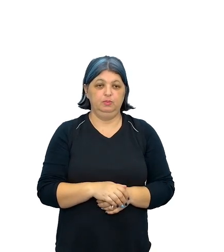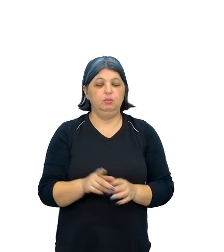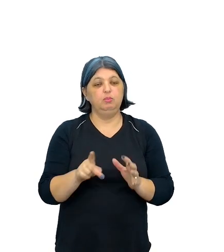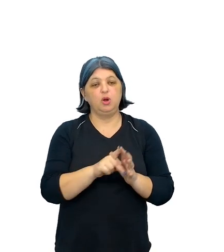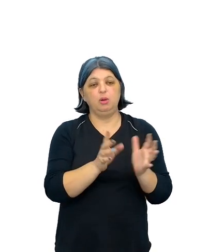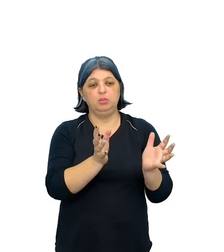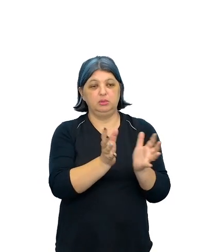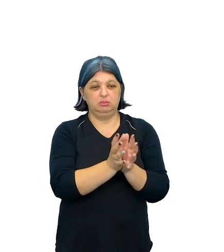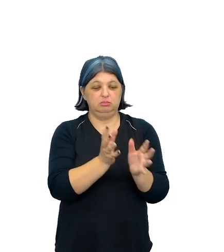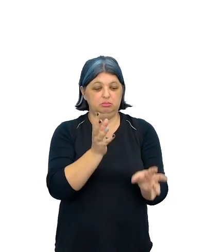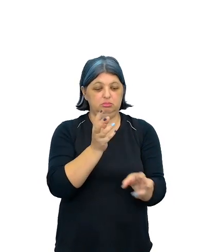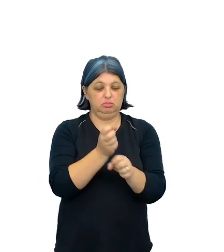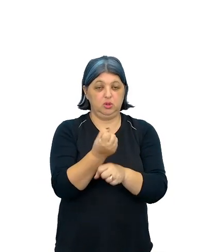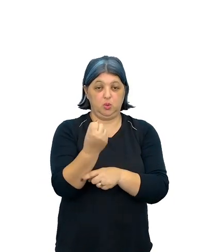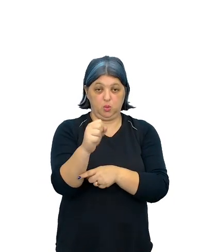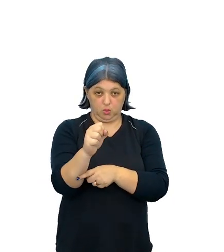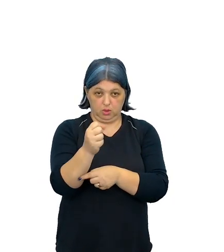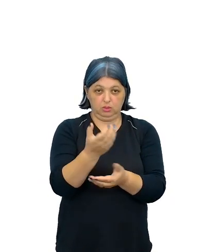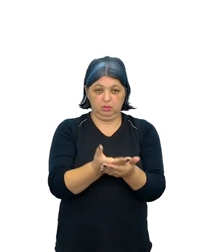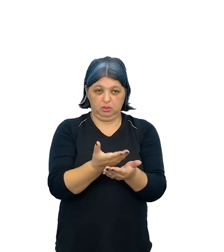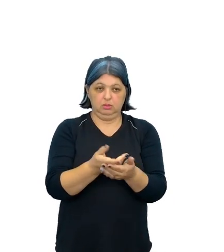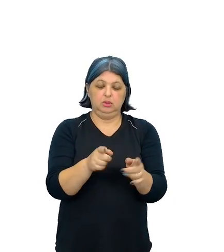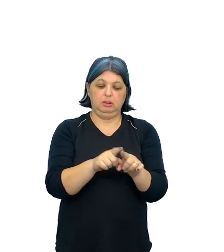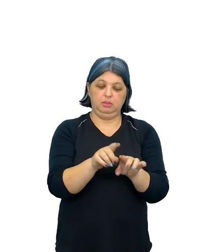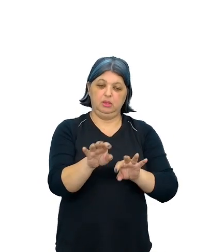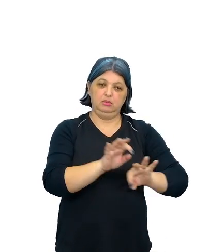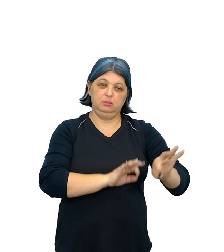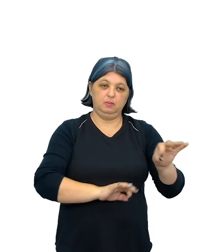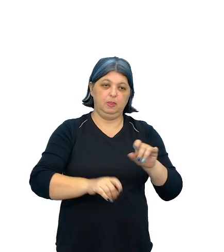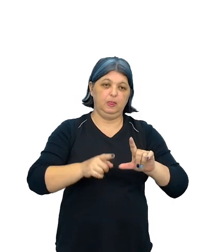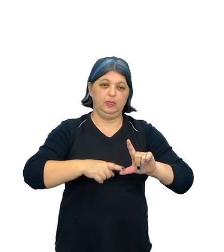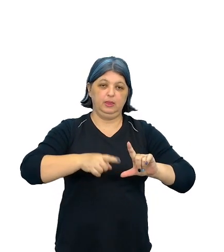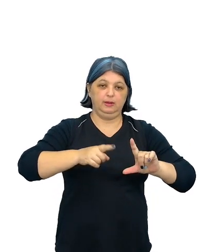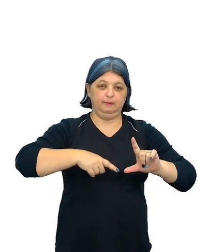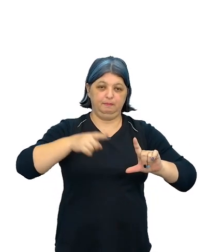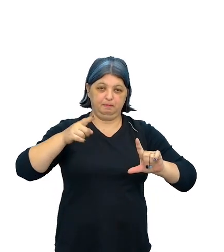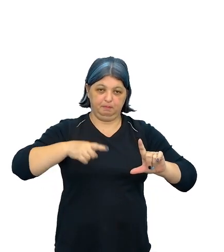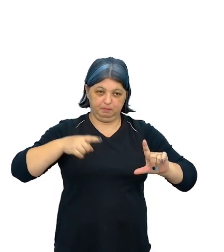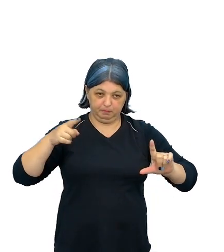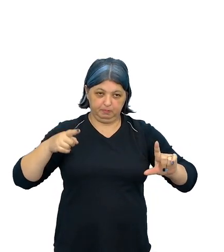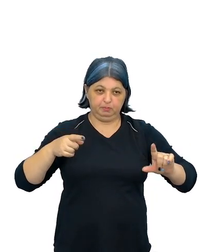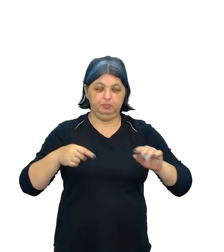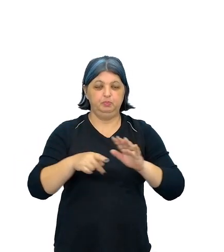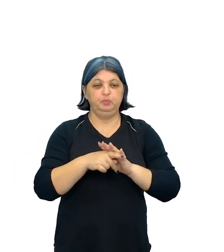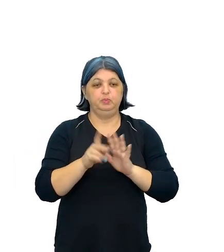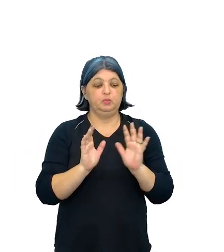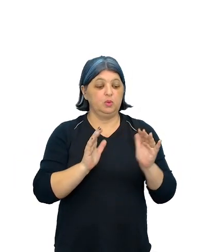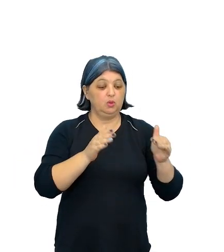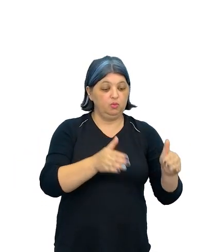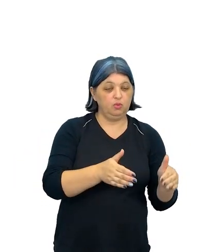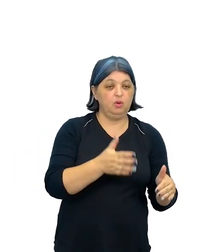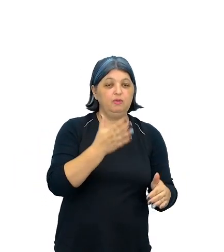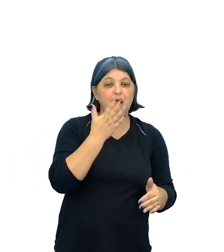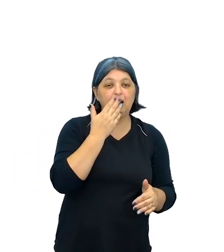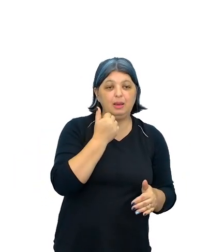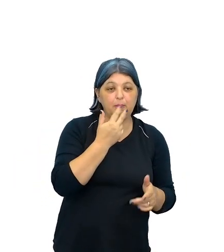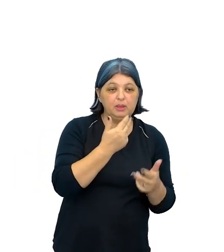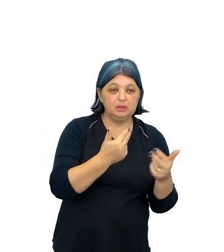conjunto de 8 aulas, também elaborar aí um infográfico voltado sobre alimentação